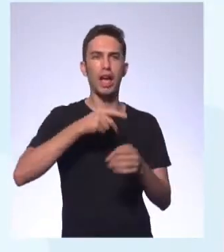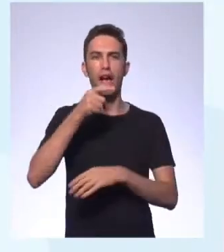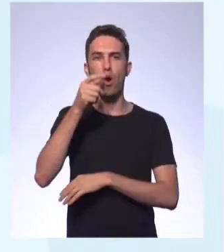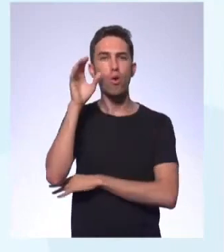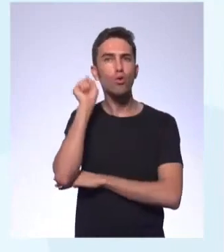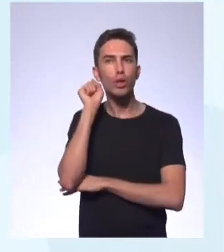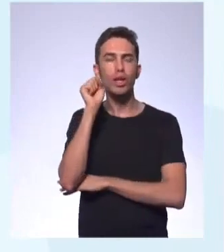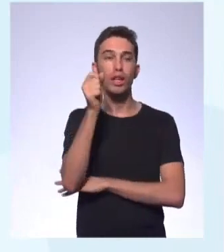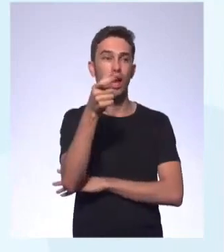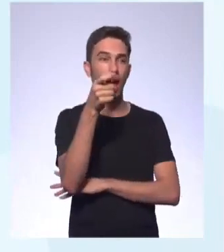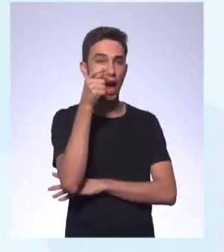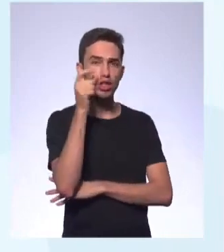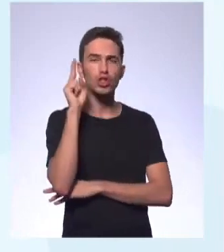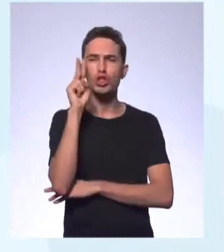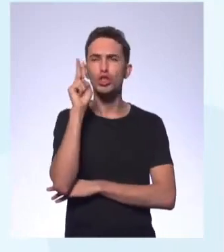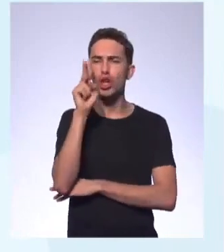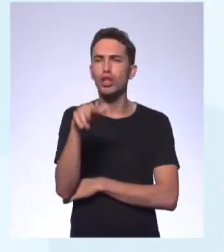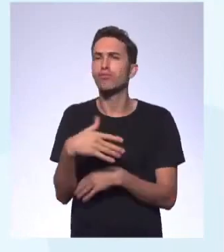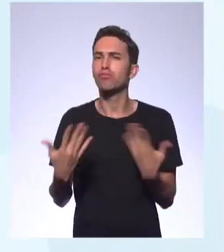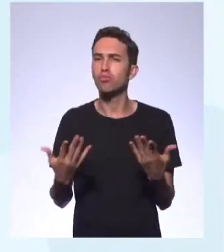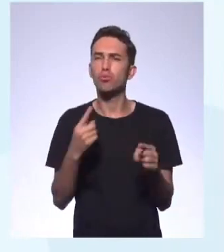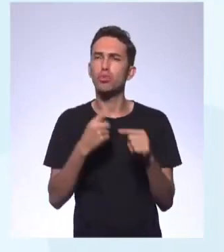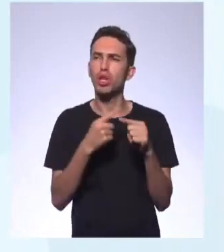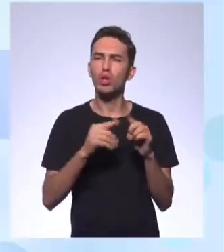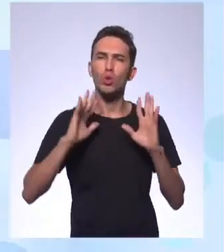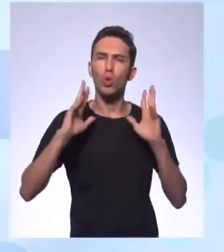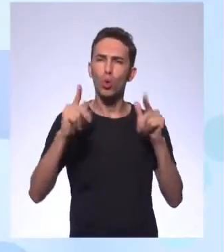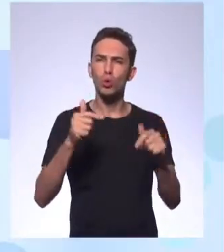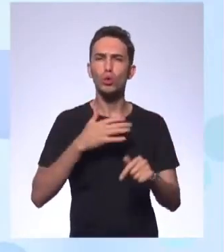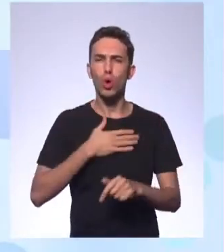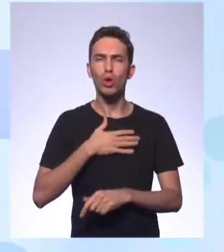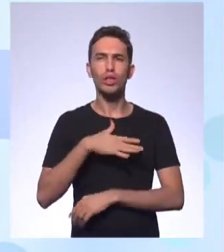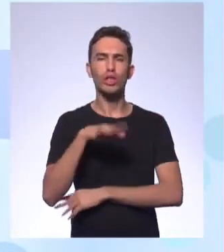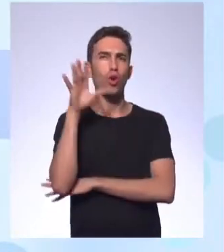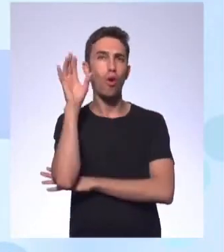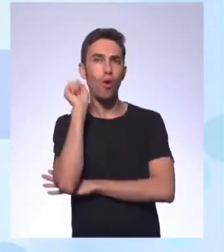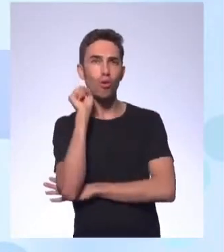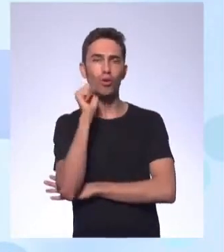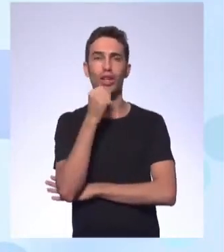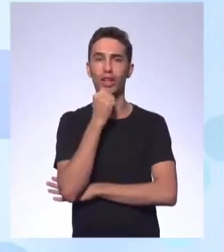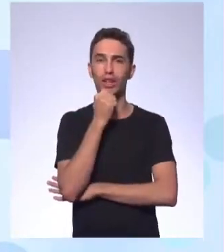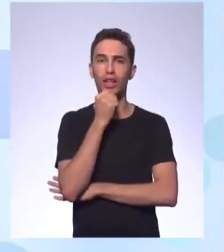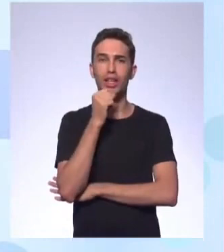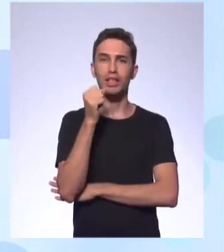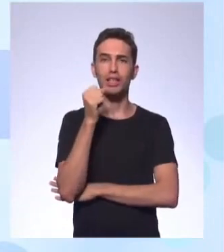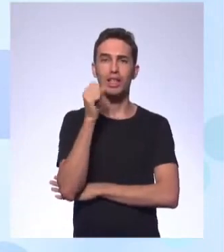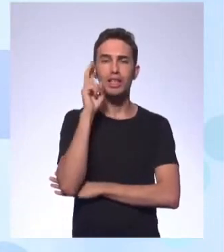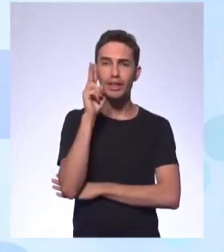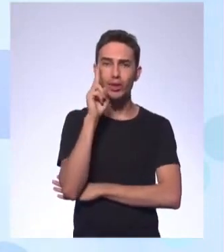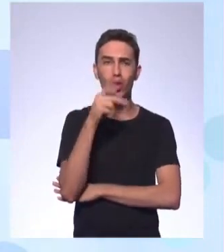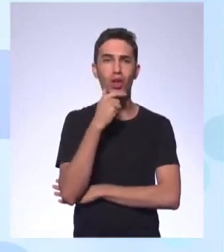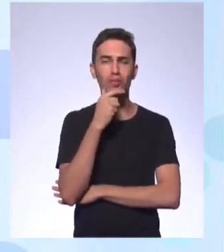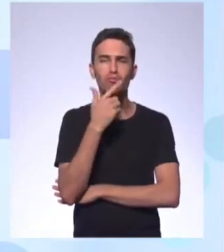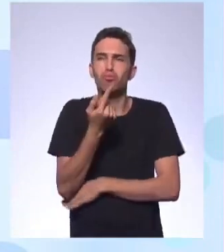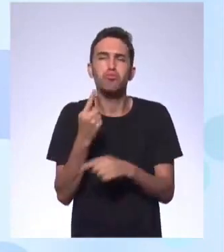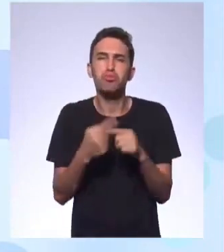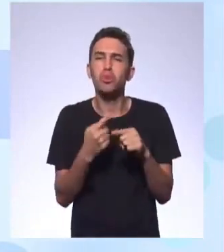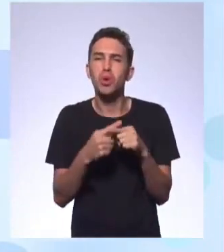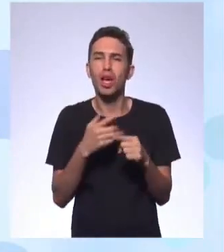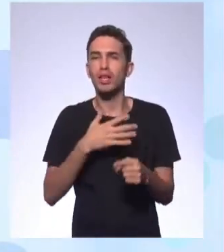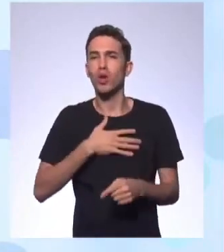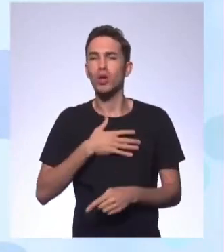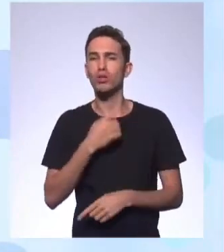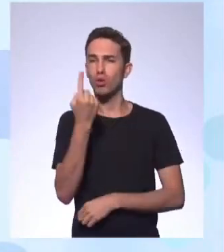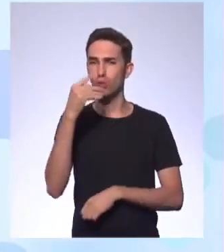histórias? Porque é bacana que todo mundo gosta de ouvir, contar uma história. Por que as pessoas gostam tanto disto?